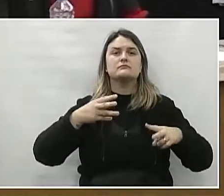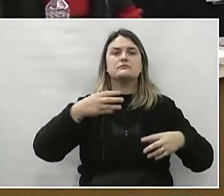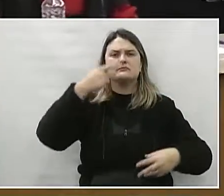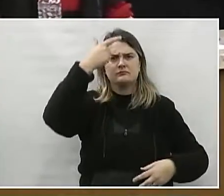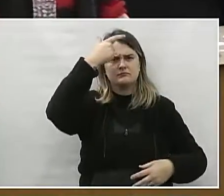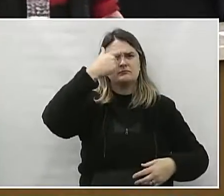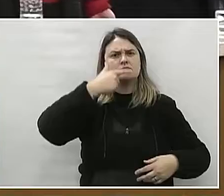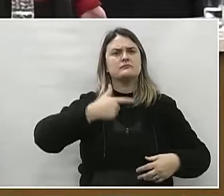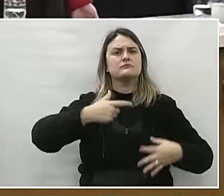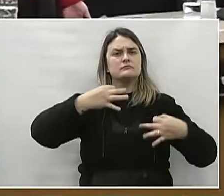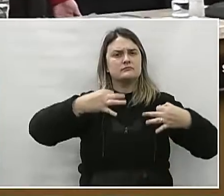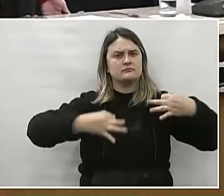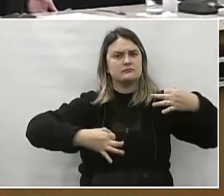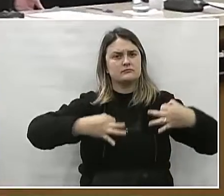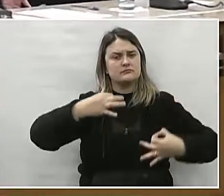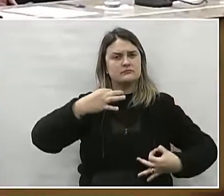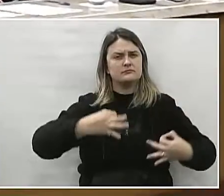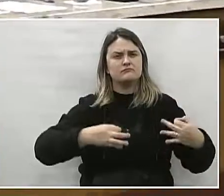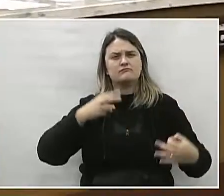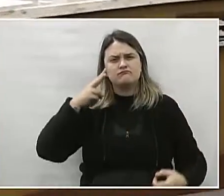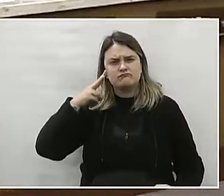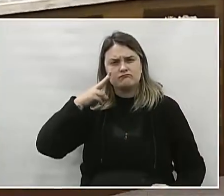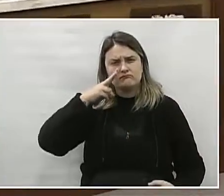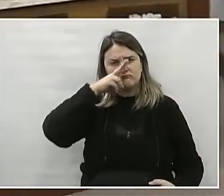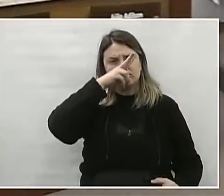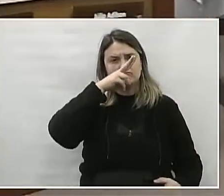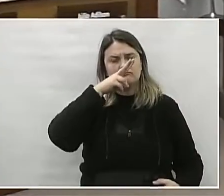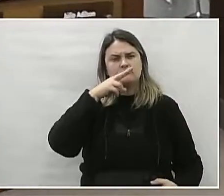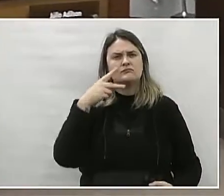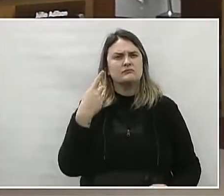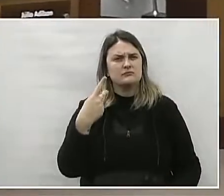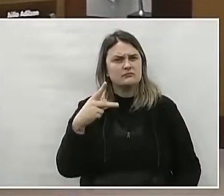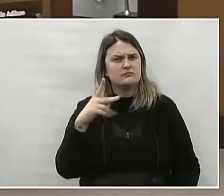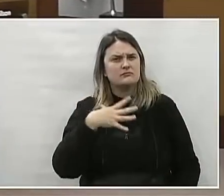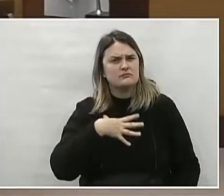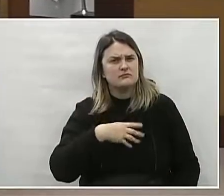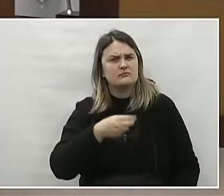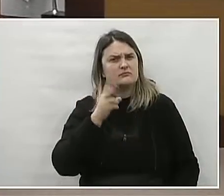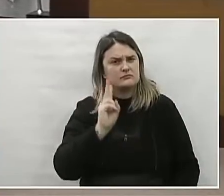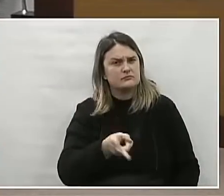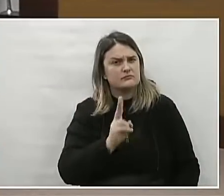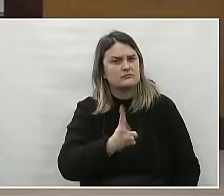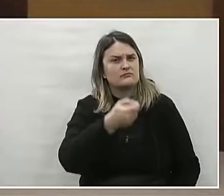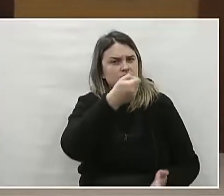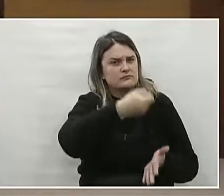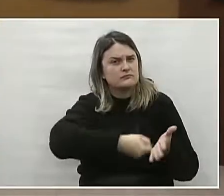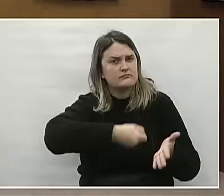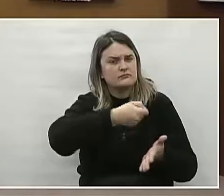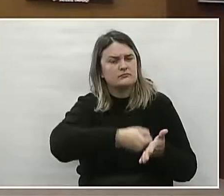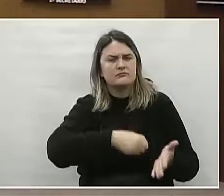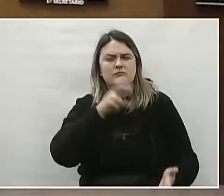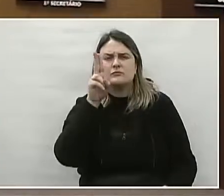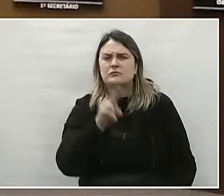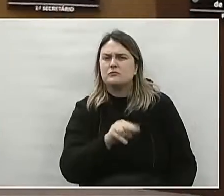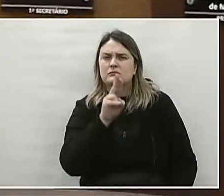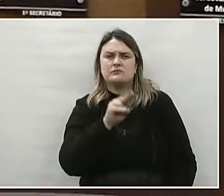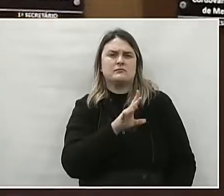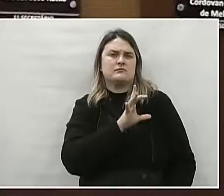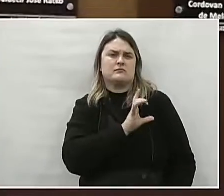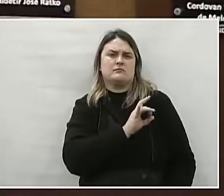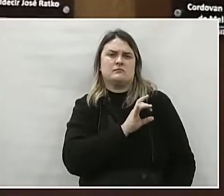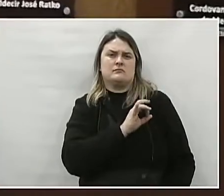Mas, servis da justiça, clava forte, verás que o filho teu não foge à luta.